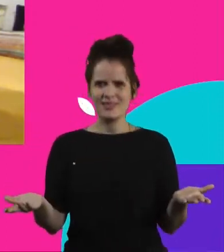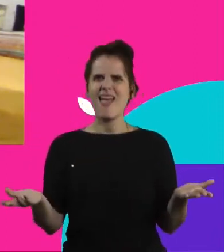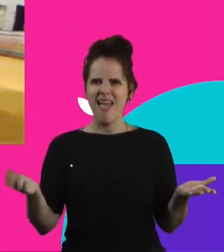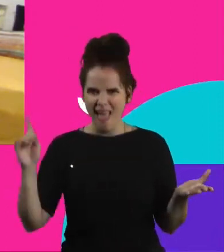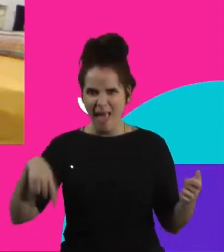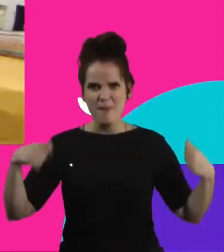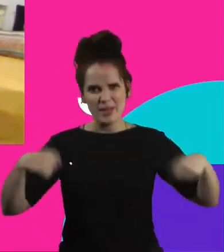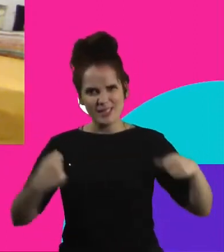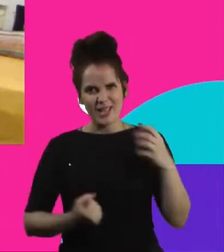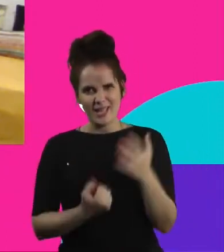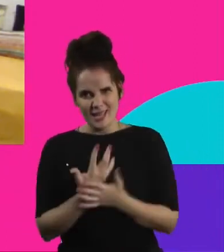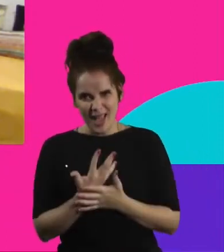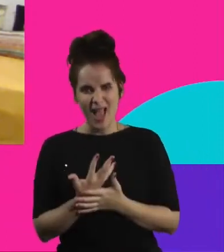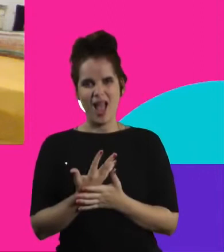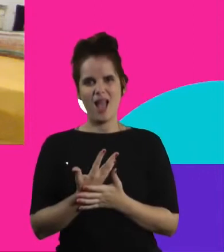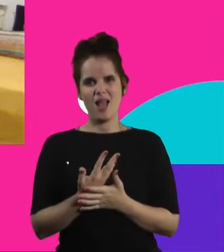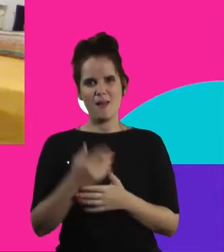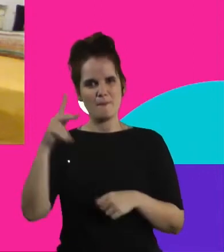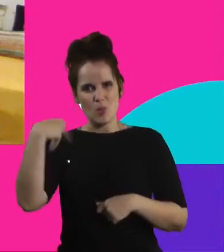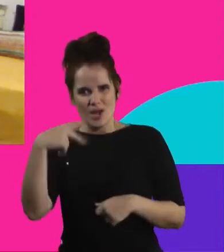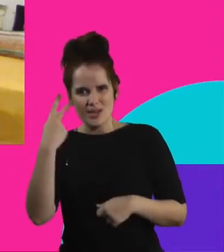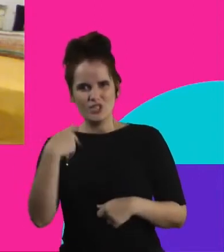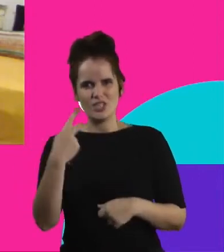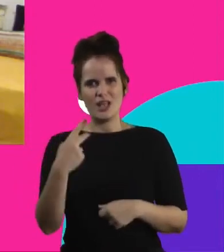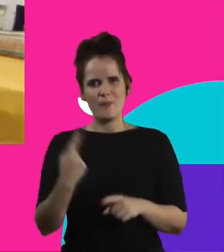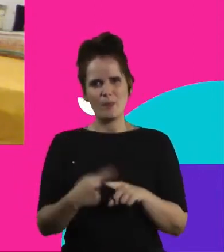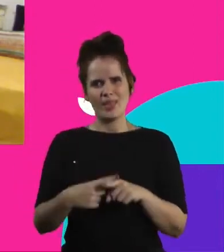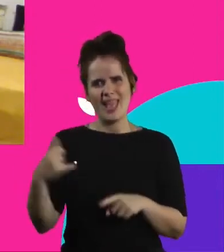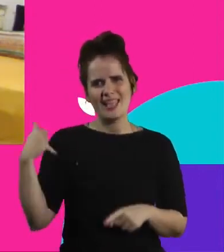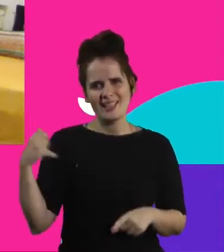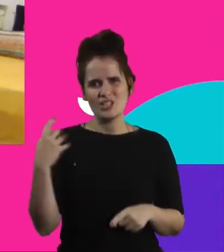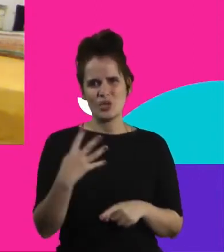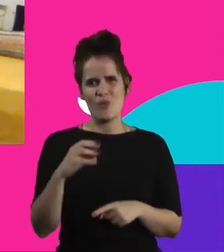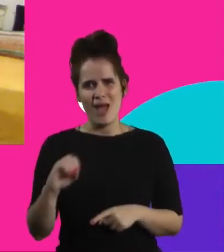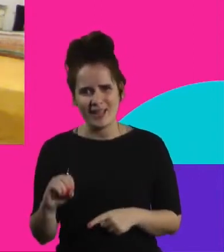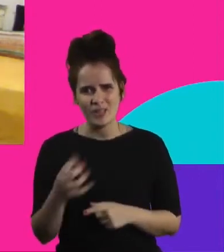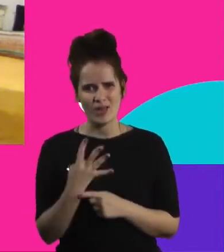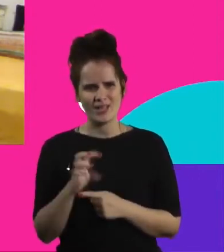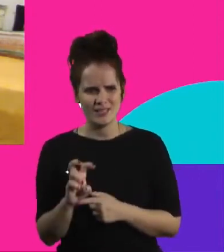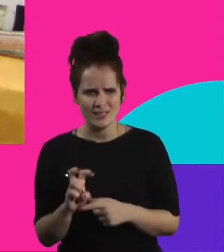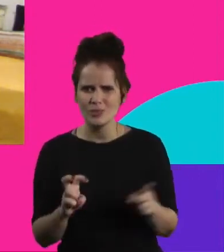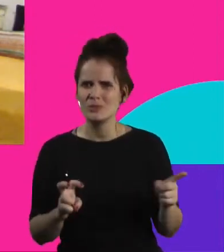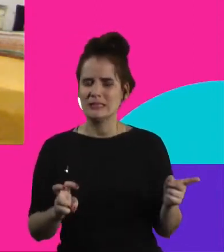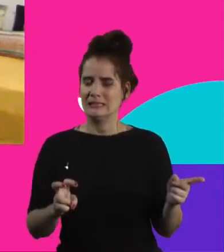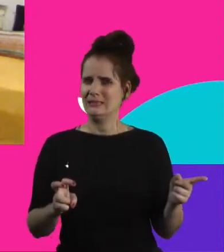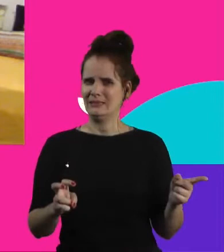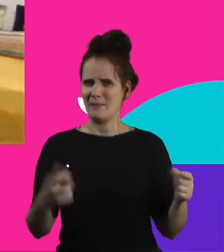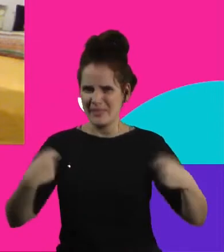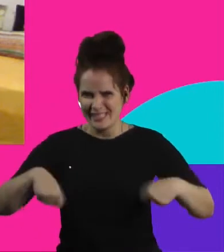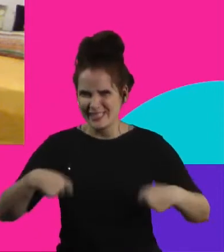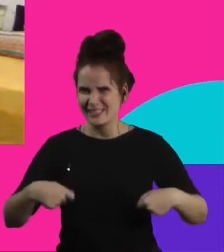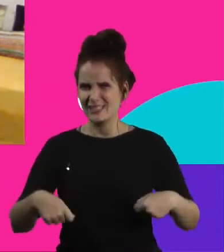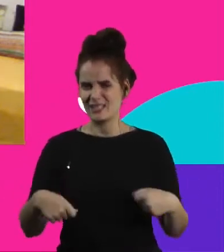criar uma ação afirmativa para não discriminar pessoas com 40 anos ou mais. Qual é o limite? Assim, o que você